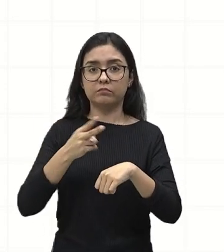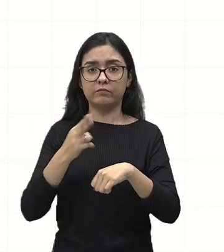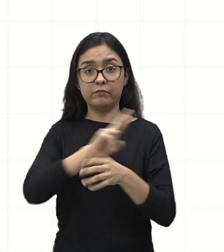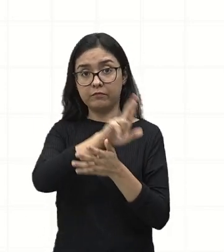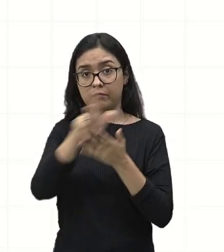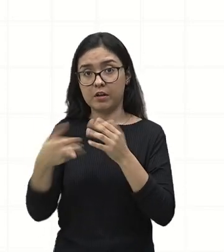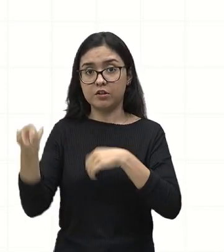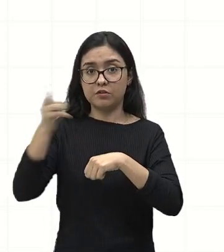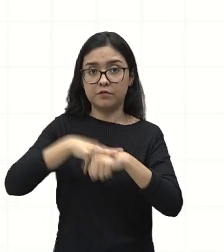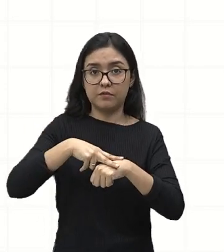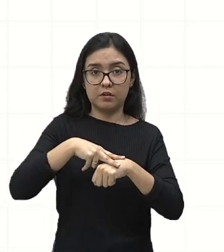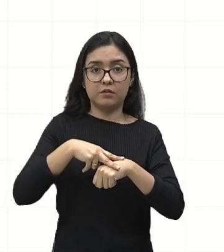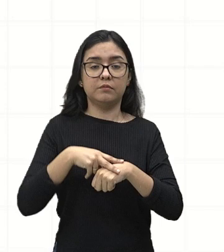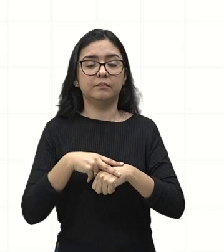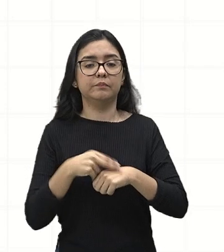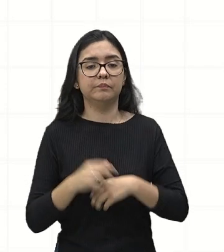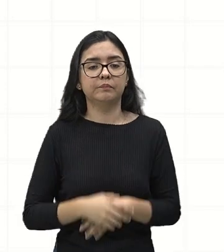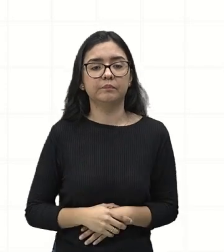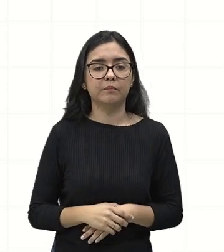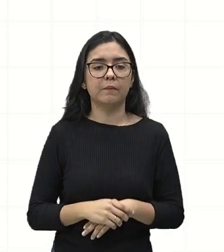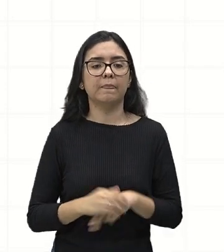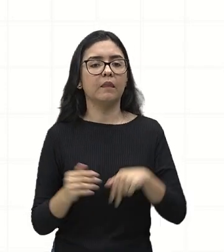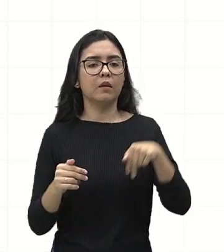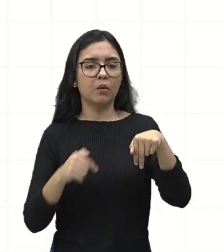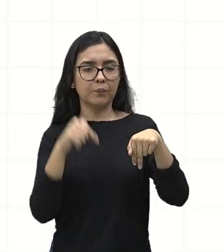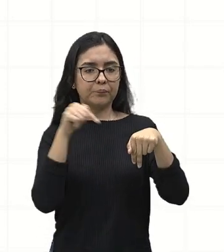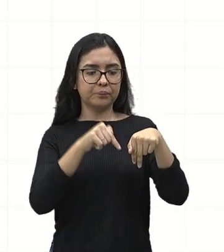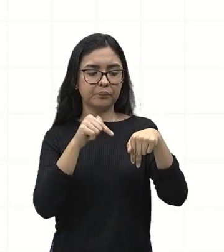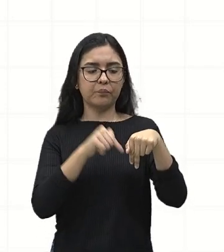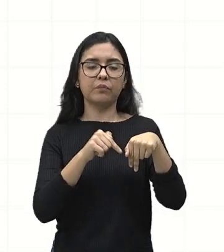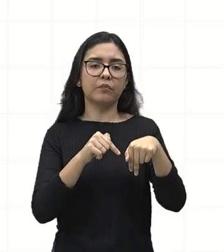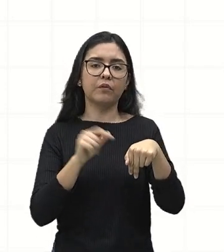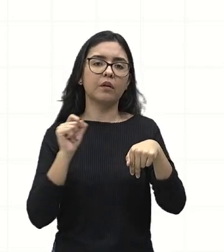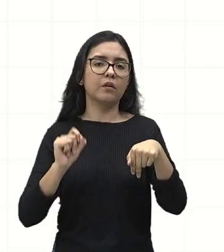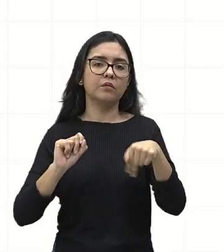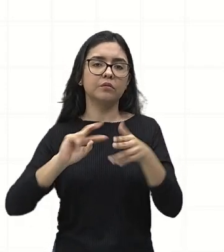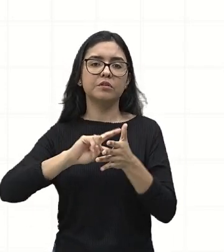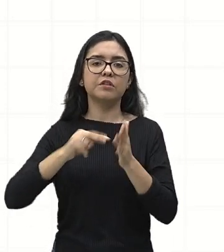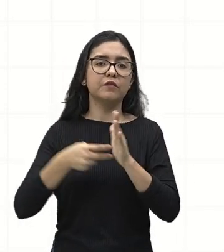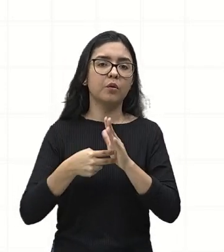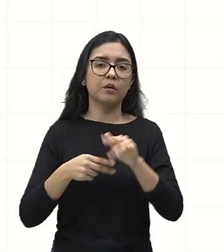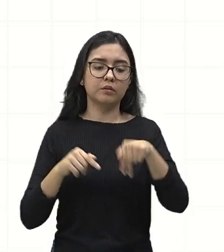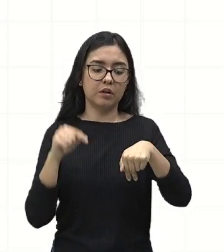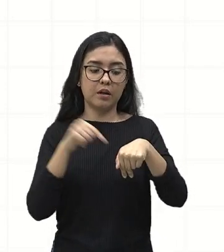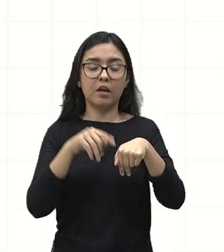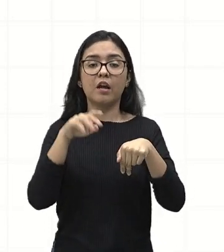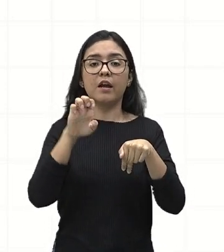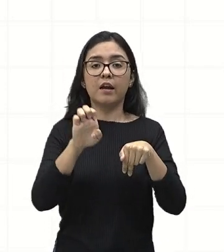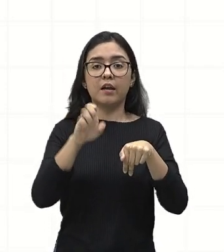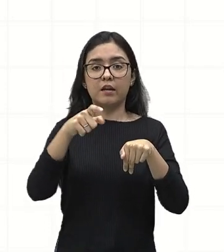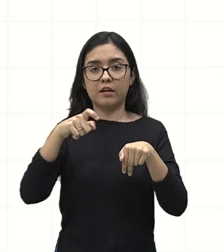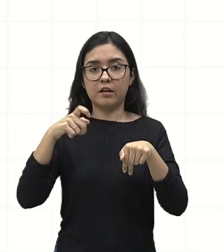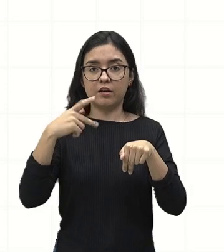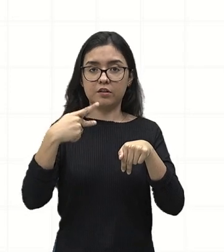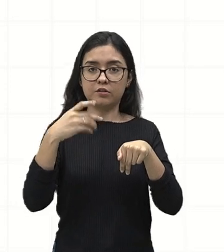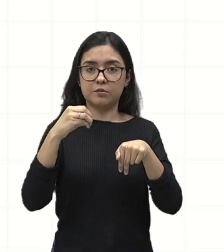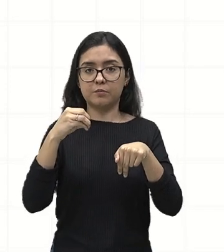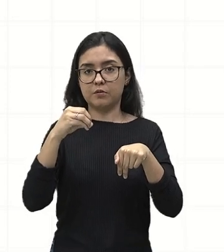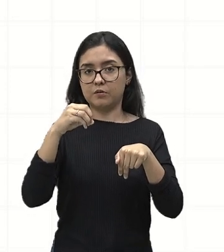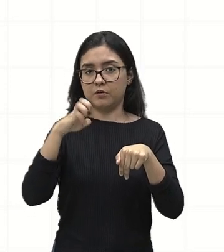vezes. O N, vejam que o N é o expoente. O que significa o